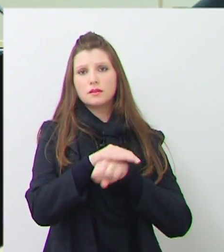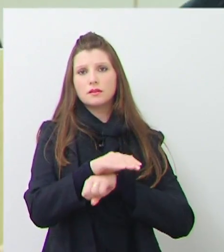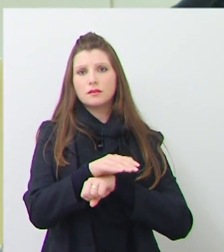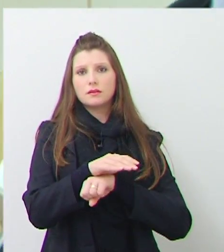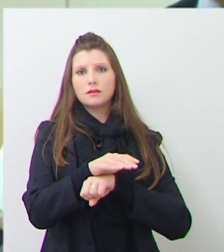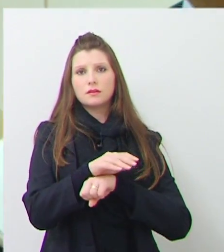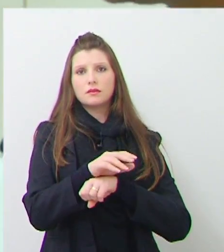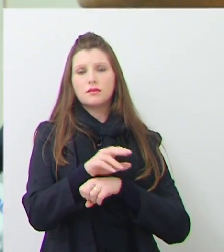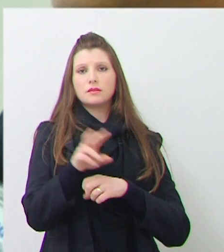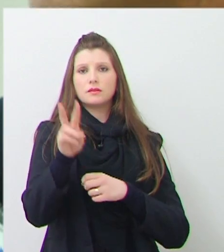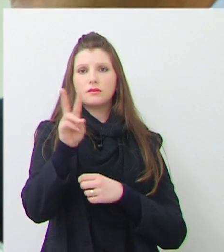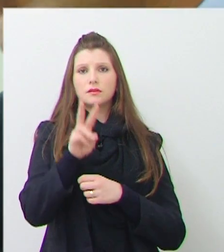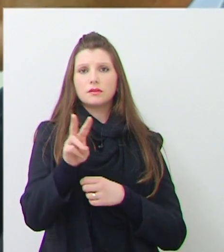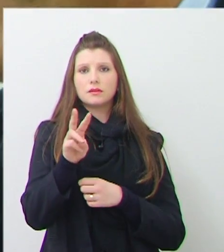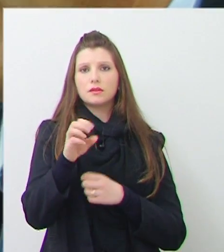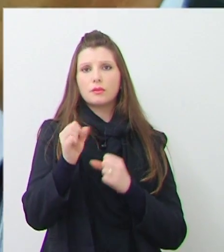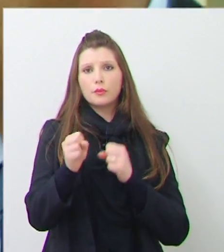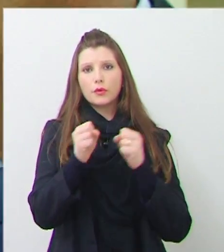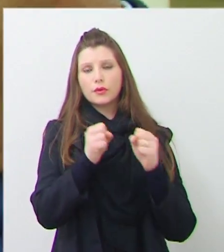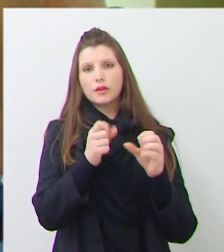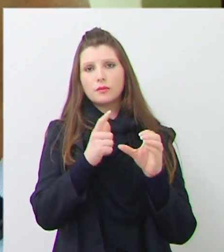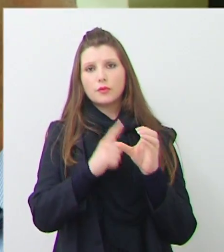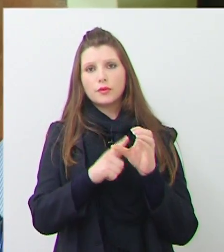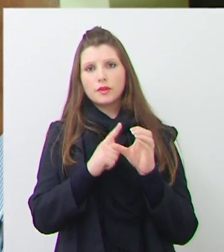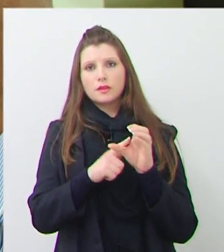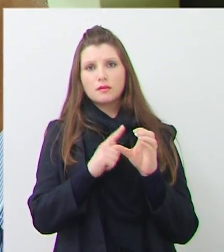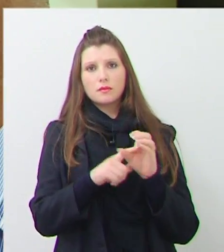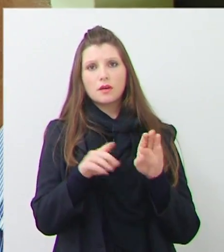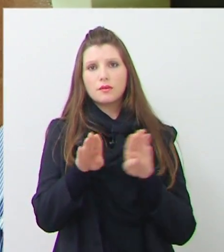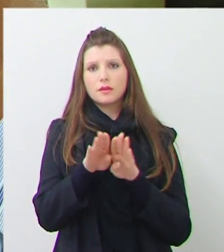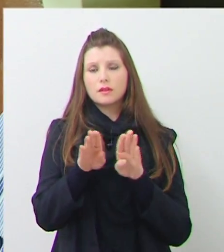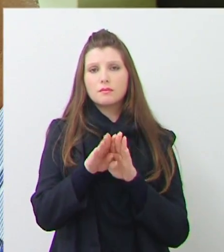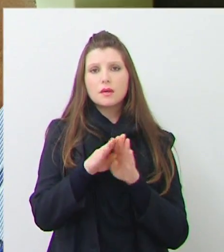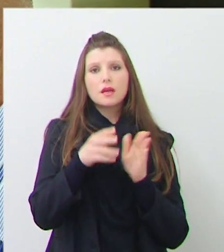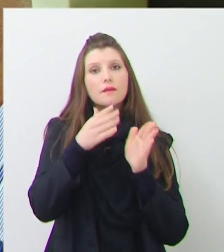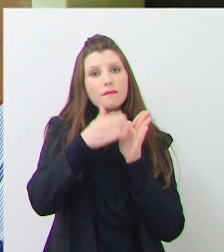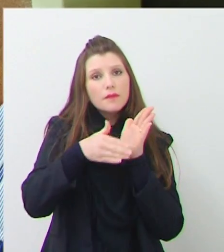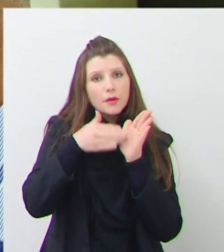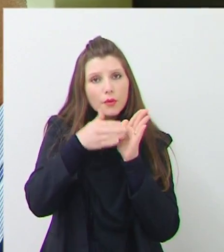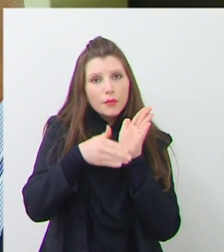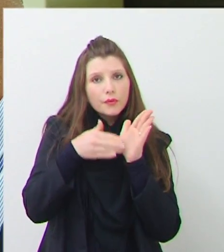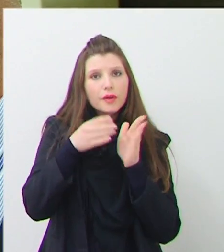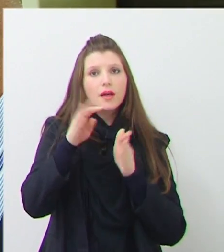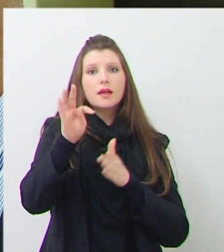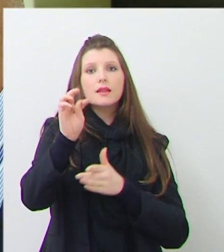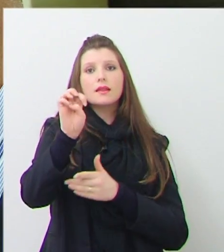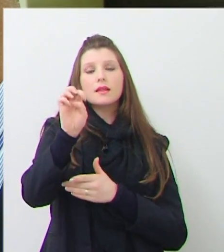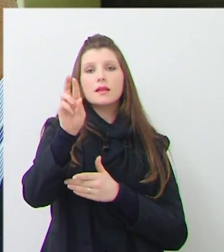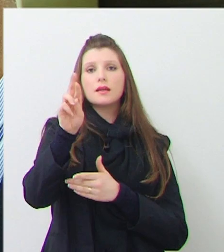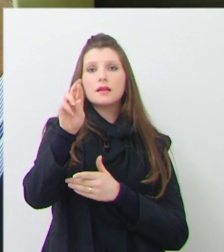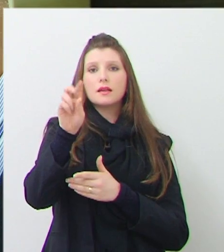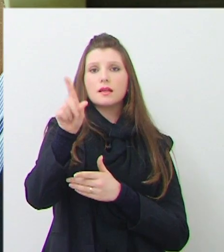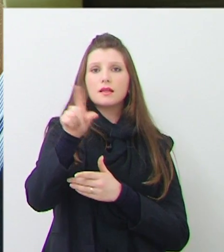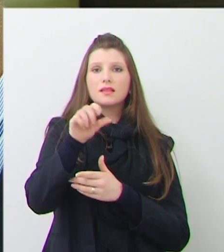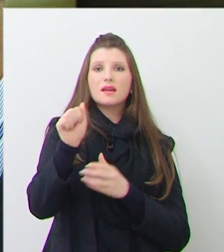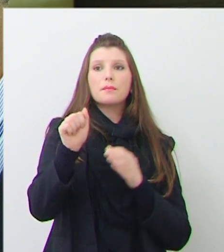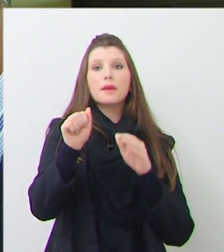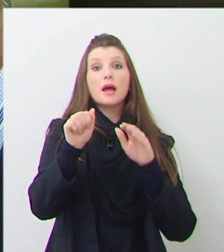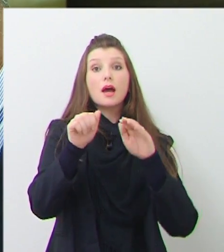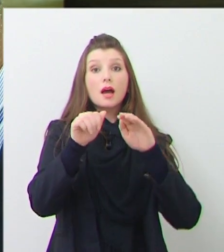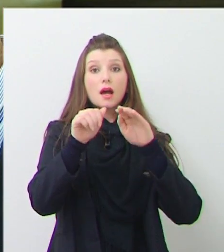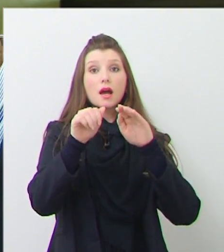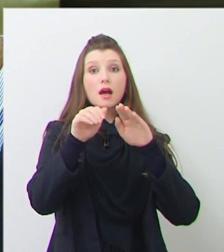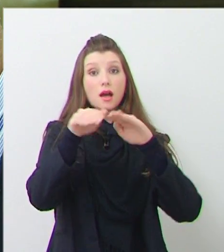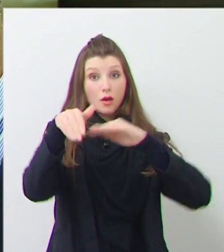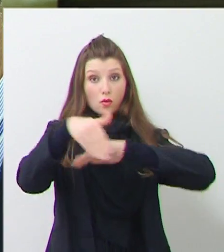é encaminhado ao Poder Municipal e também à Ferrovia Tereza Cristina sobre o nivelamento da camada asfáltica